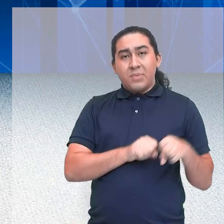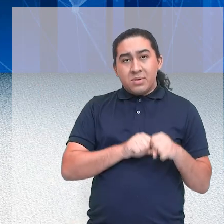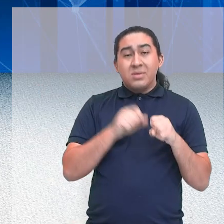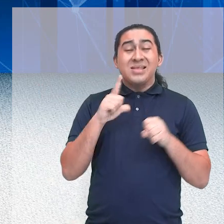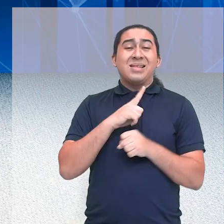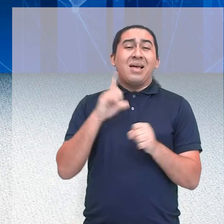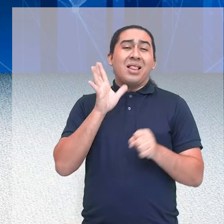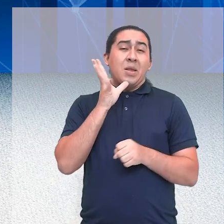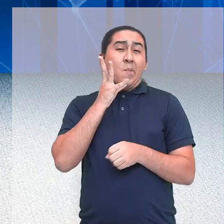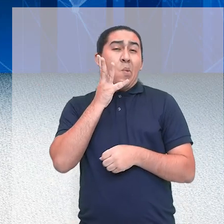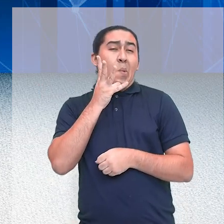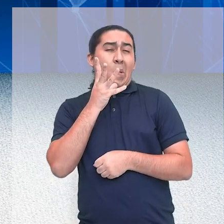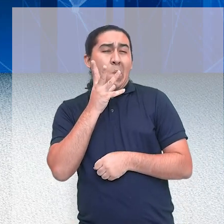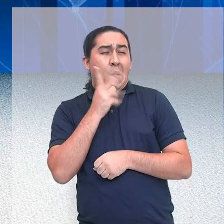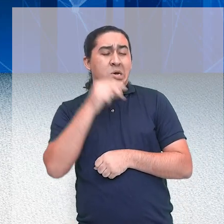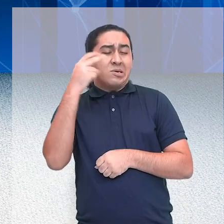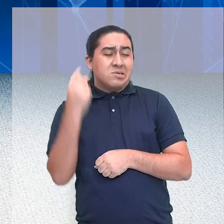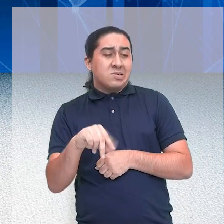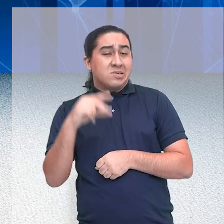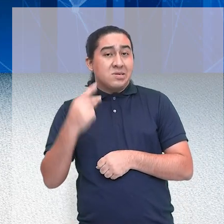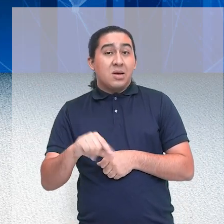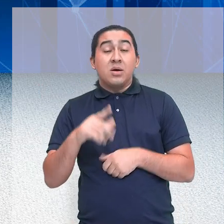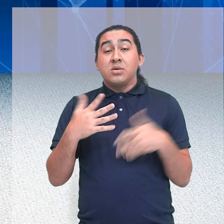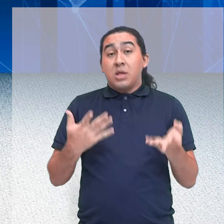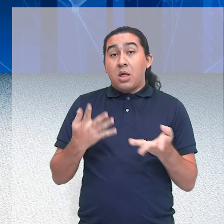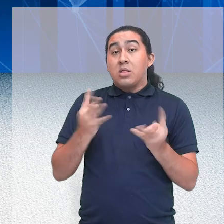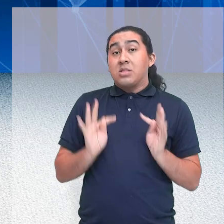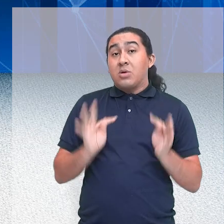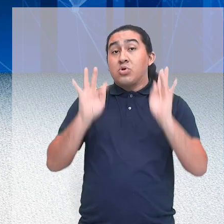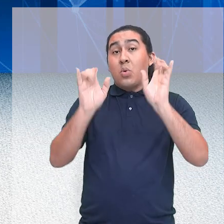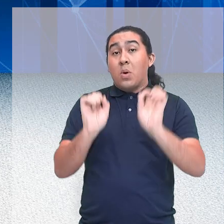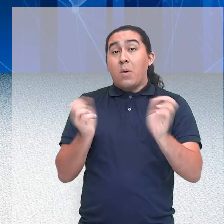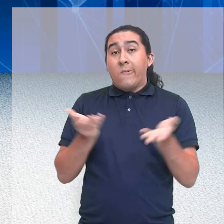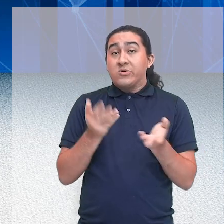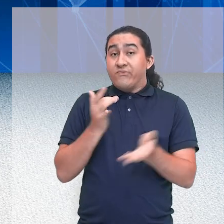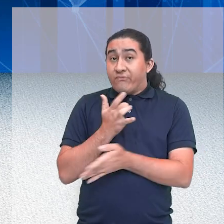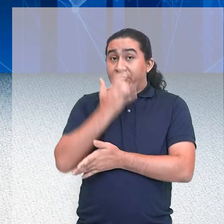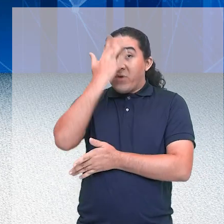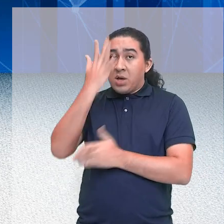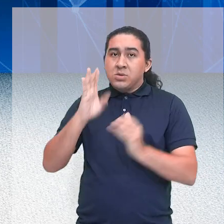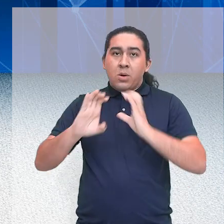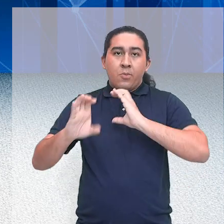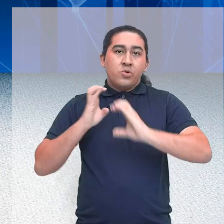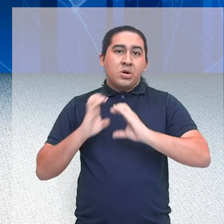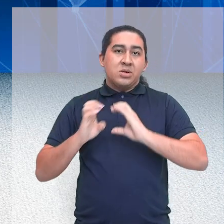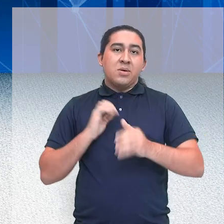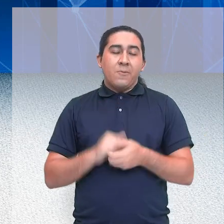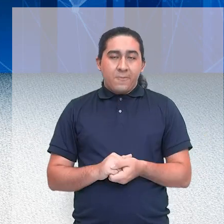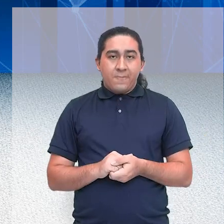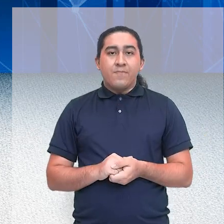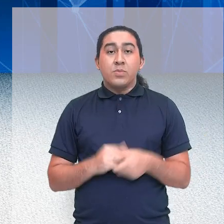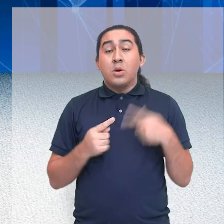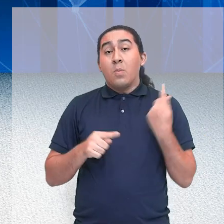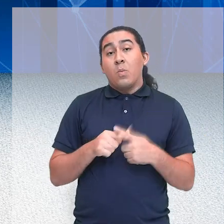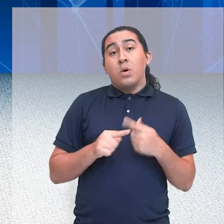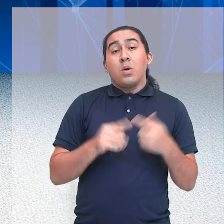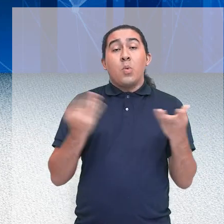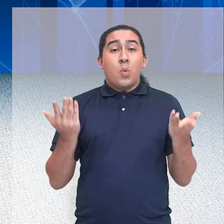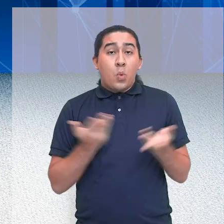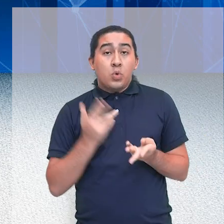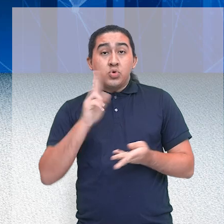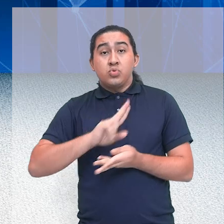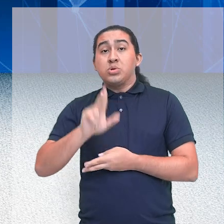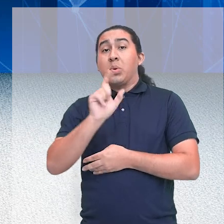isso consumia. E a tecnologia ela veio para fazer o quê? Facilitar essa comunicação, justamente porque